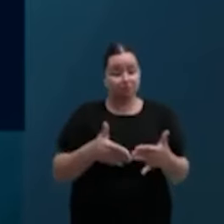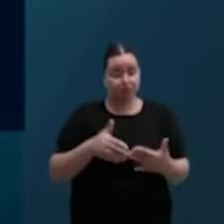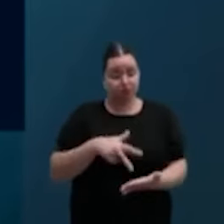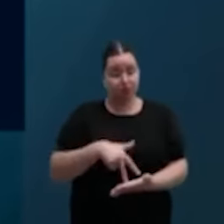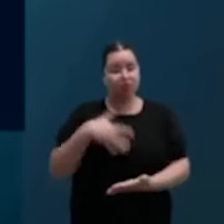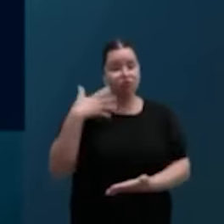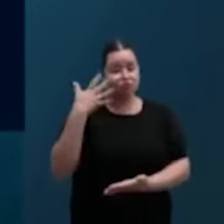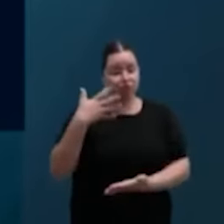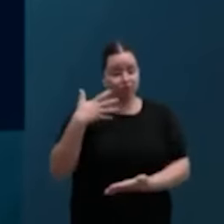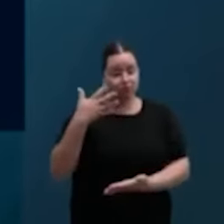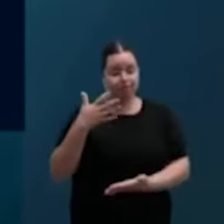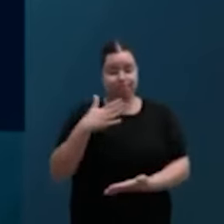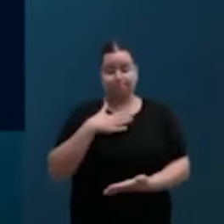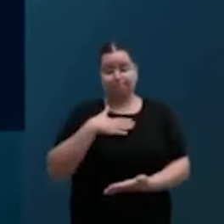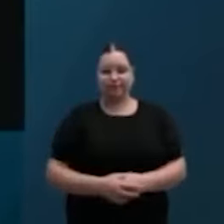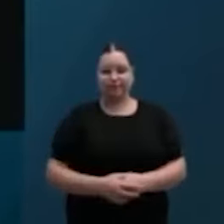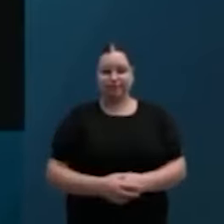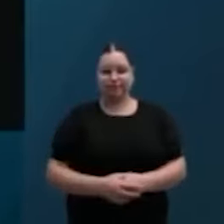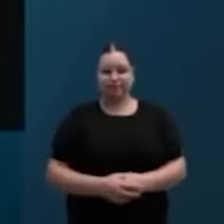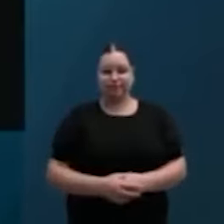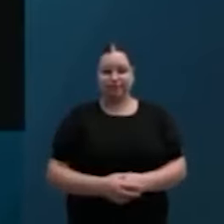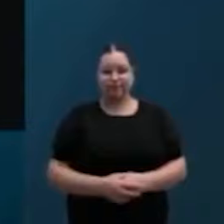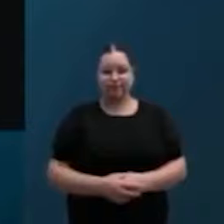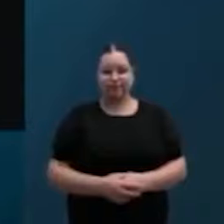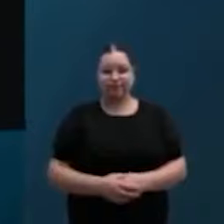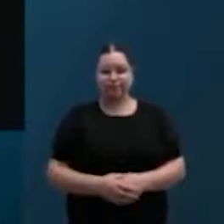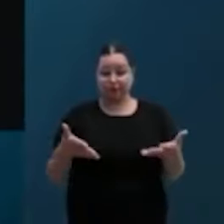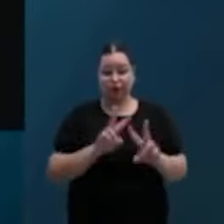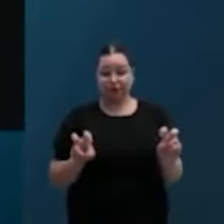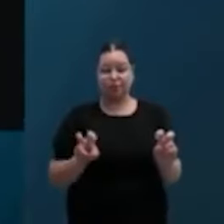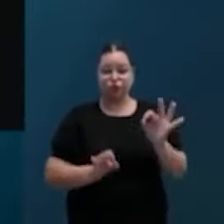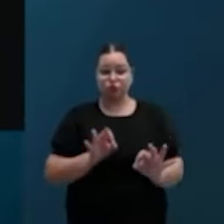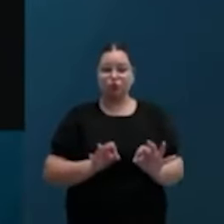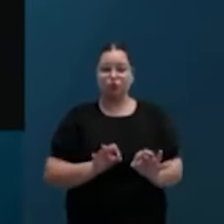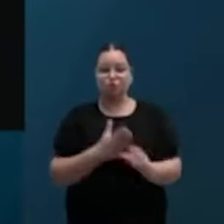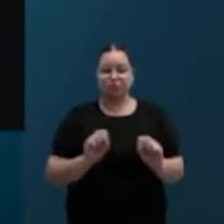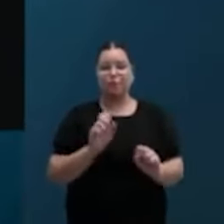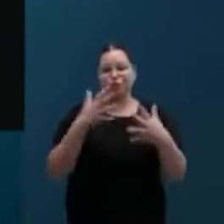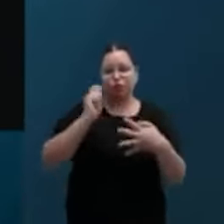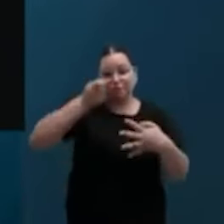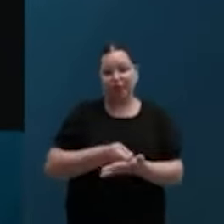corte. Mas fique à vontade para fazer. Bom, basicamente a...